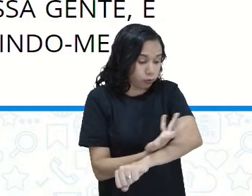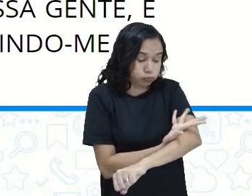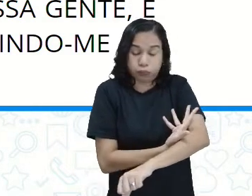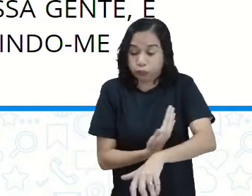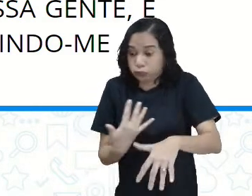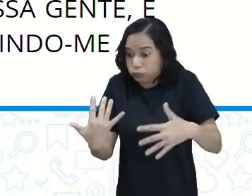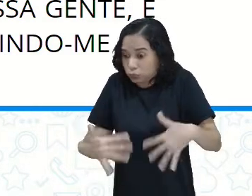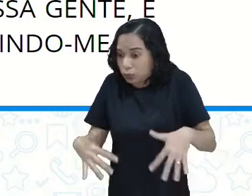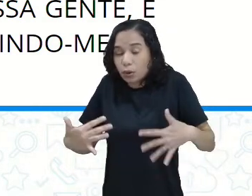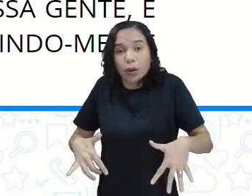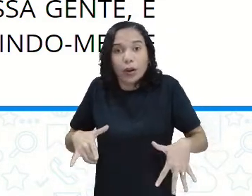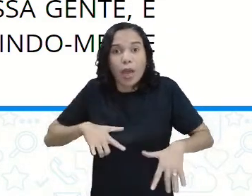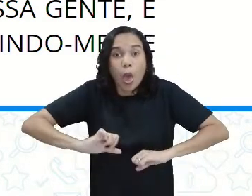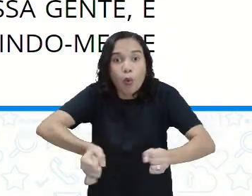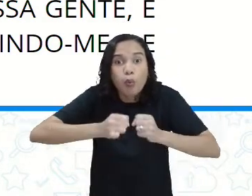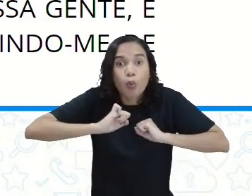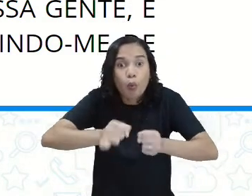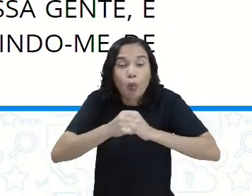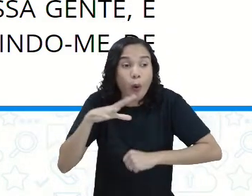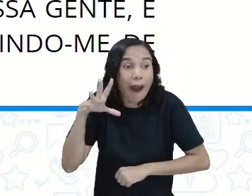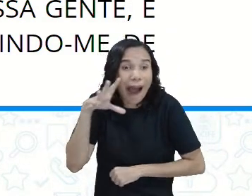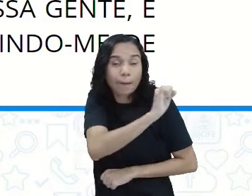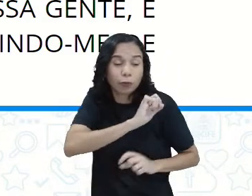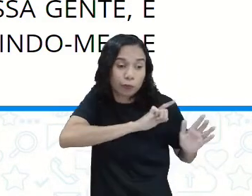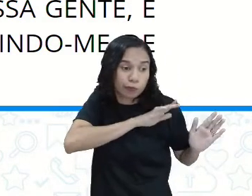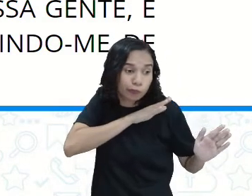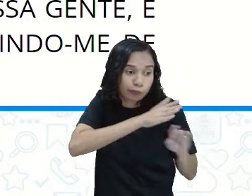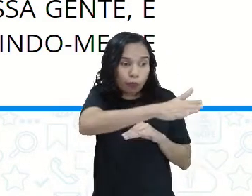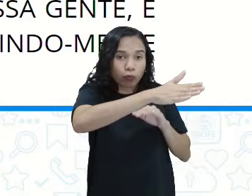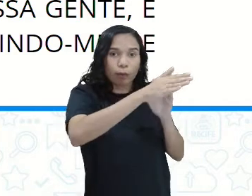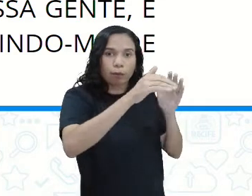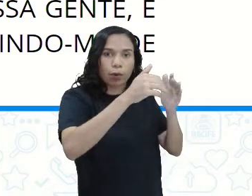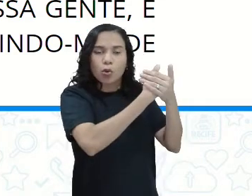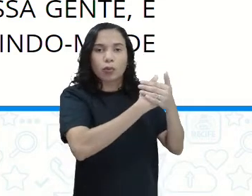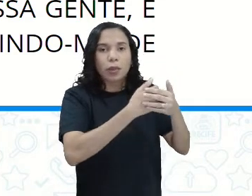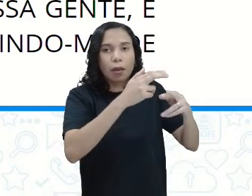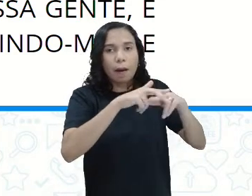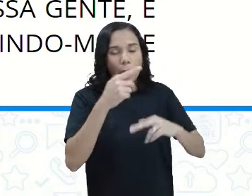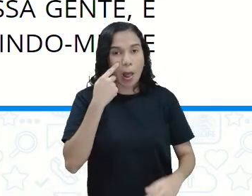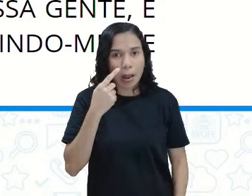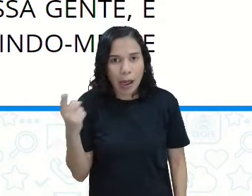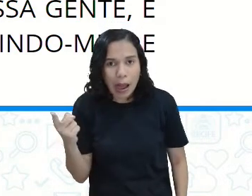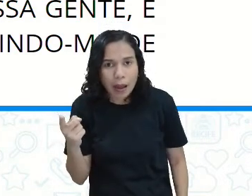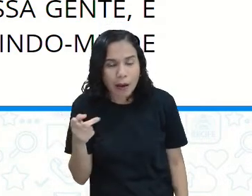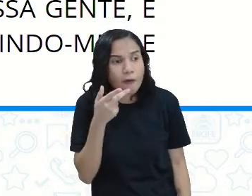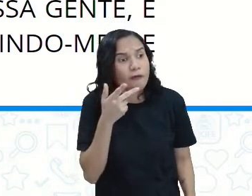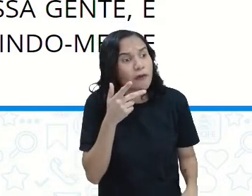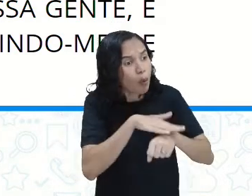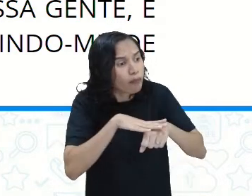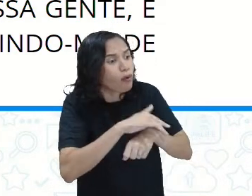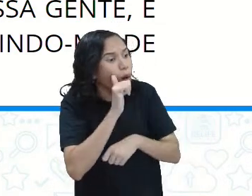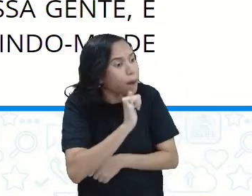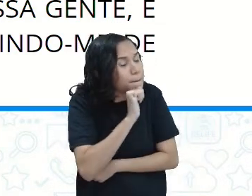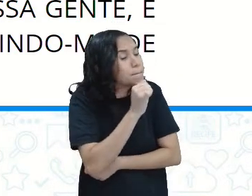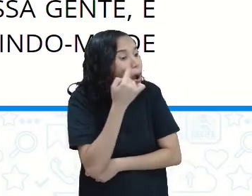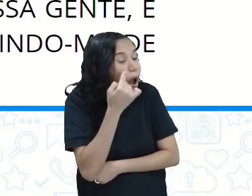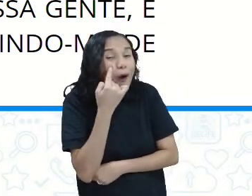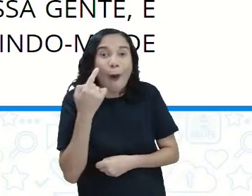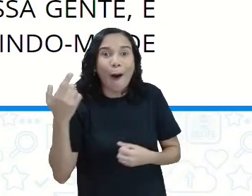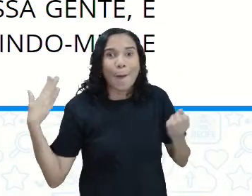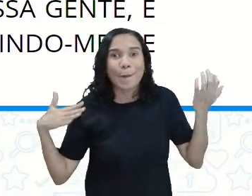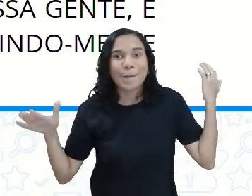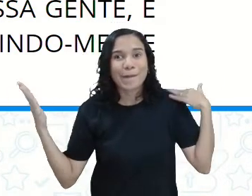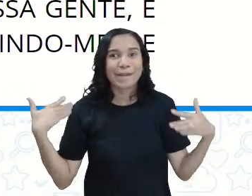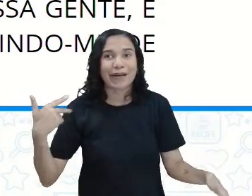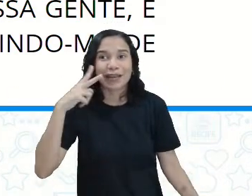Arrepiou-se todo e correu como um raio para a toca. Lá contou à mamãe as aventuras do seu